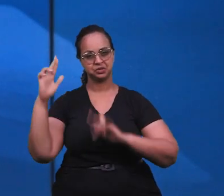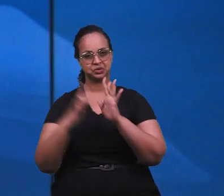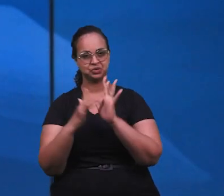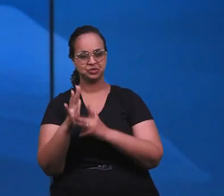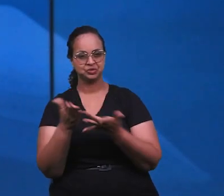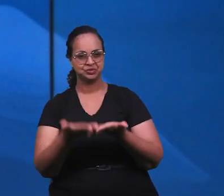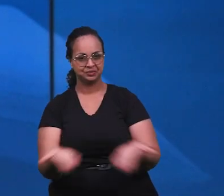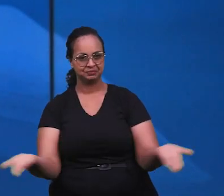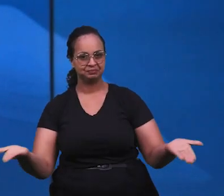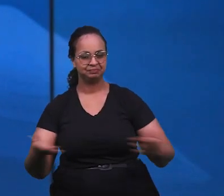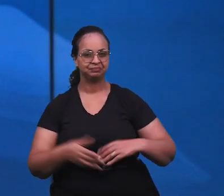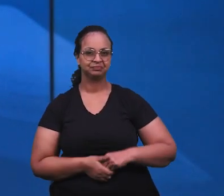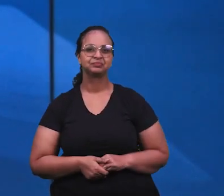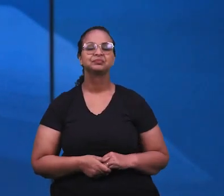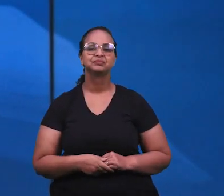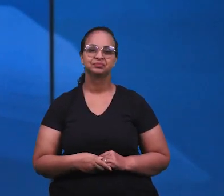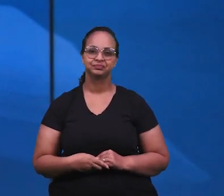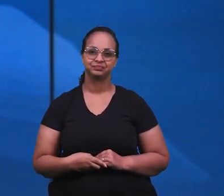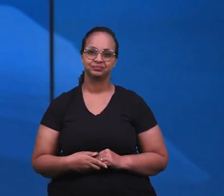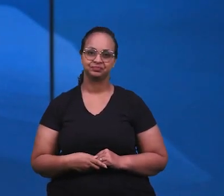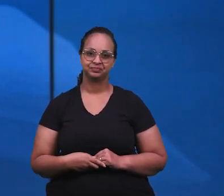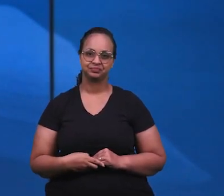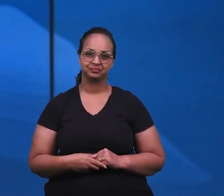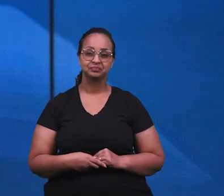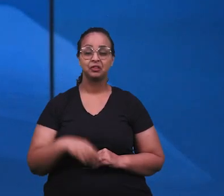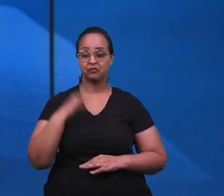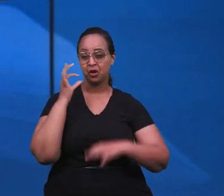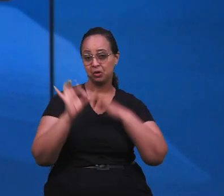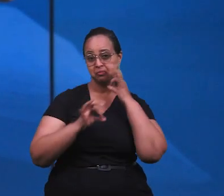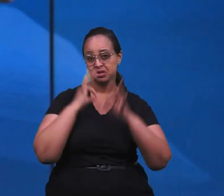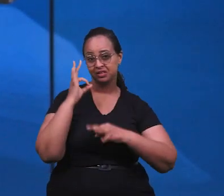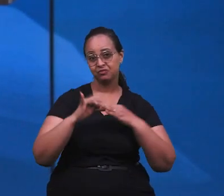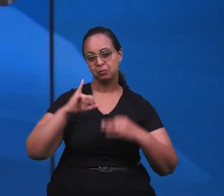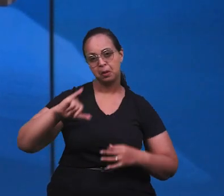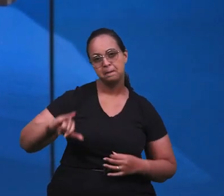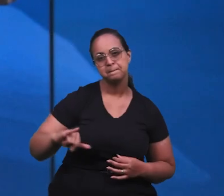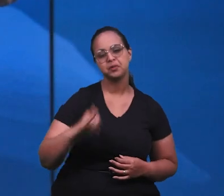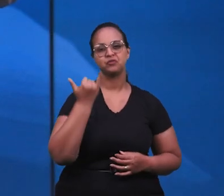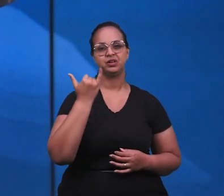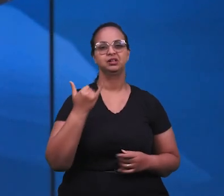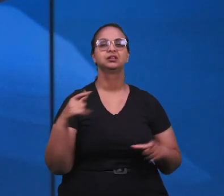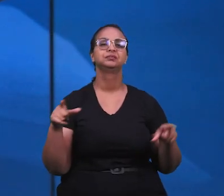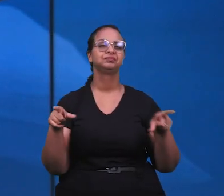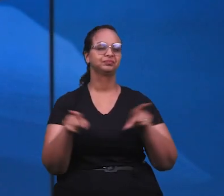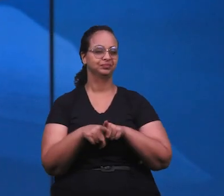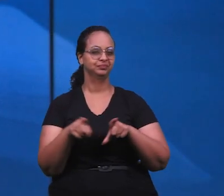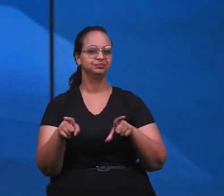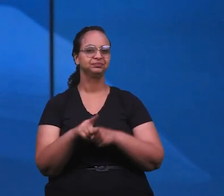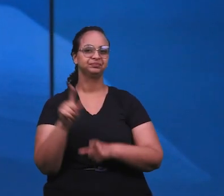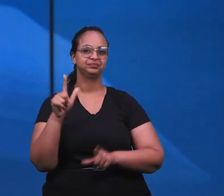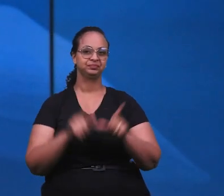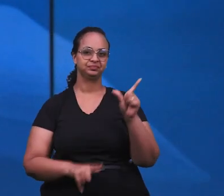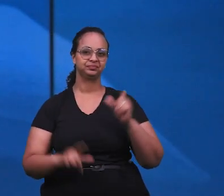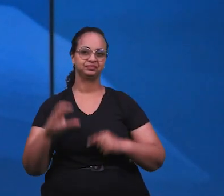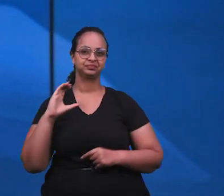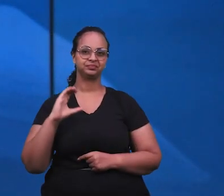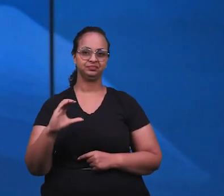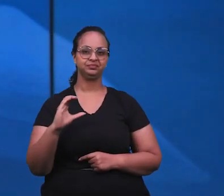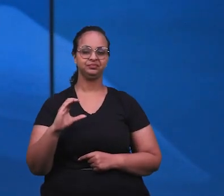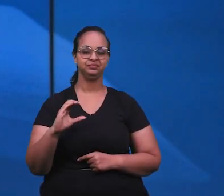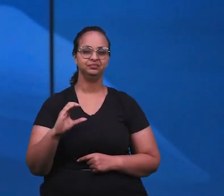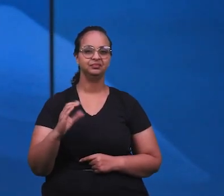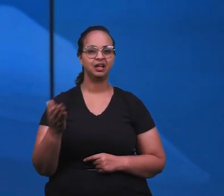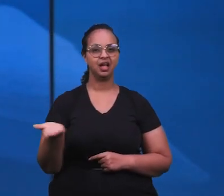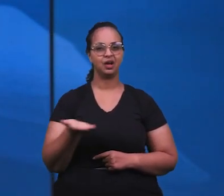paz do Senhor, companheiro, muito bem-vindo. Você vai fazer alguns comentários, mas nós vamos aproveitar o seu comentário da letra C,